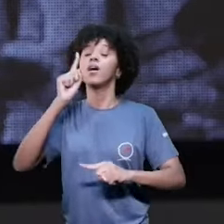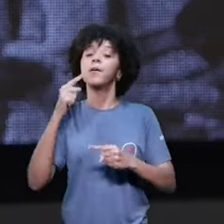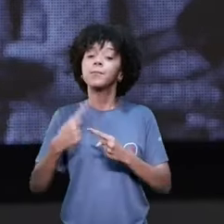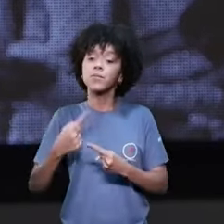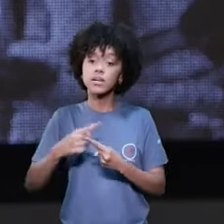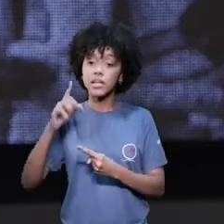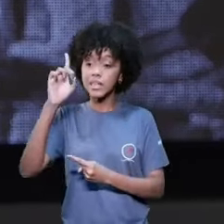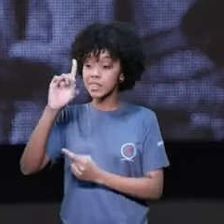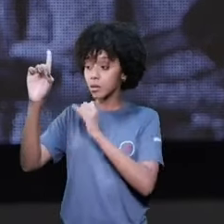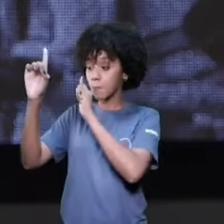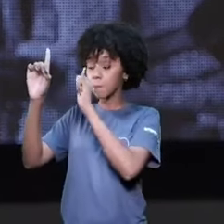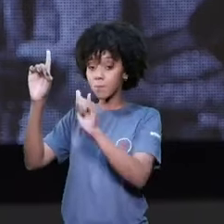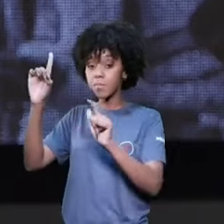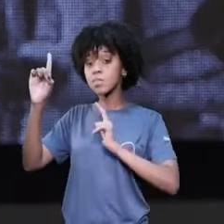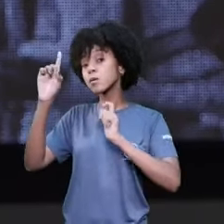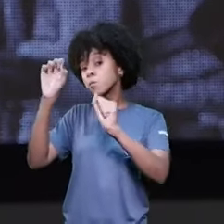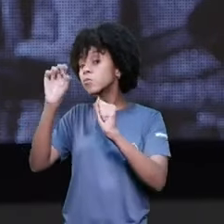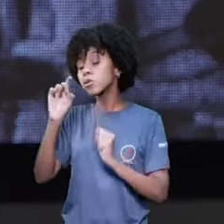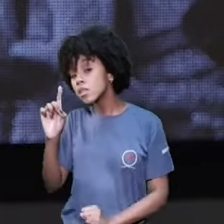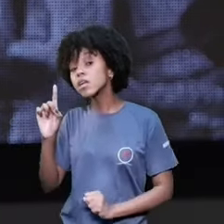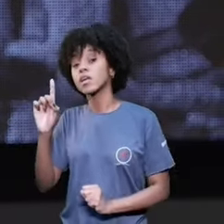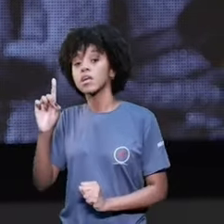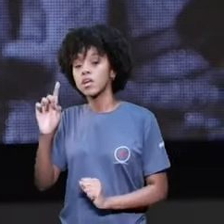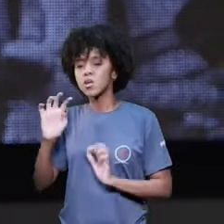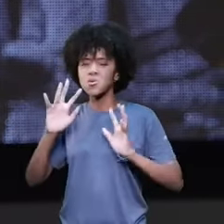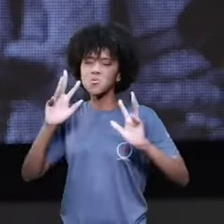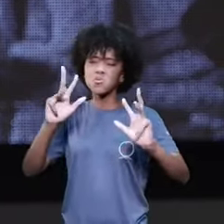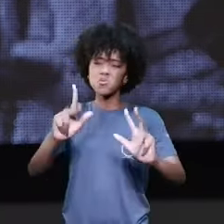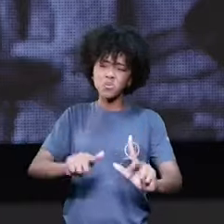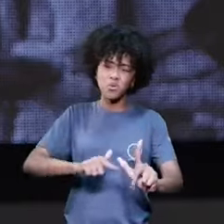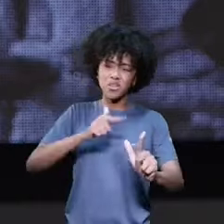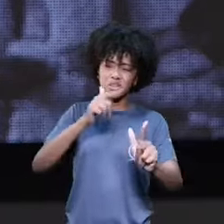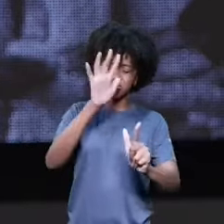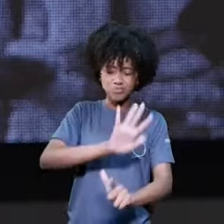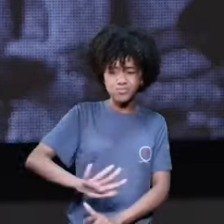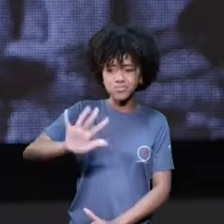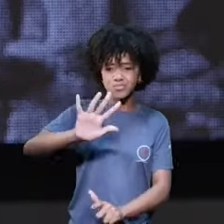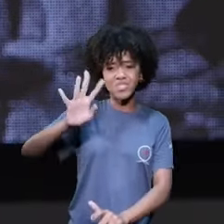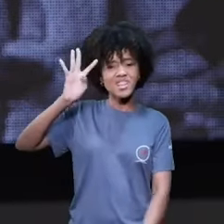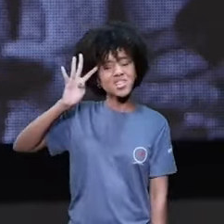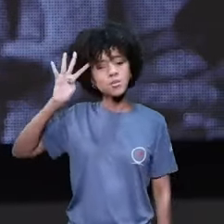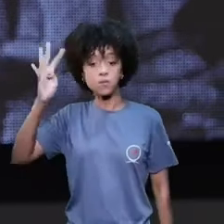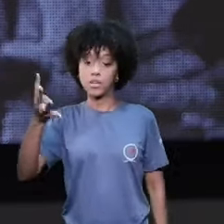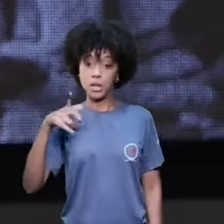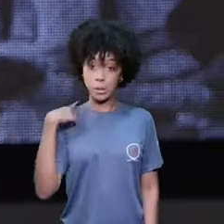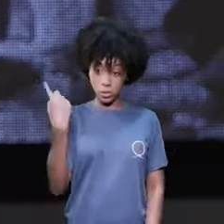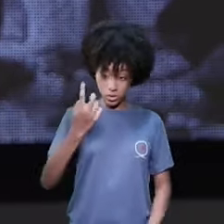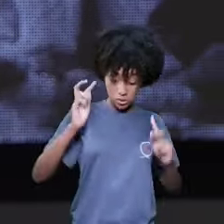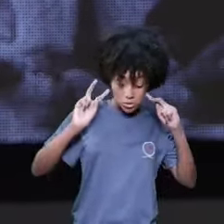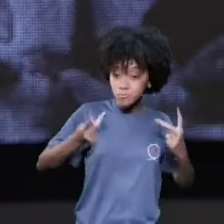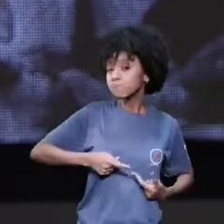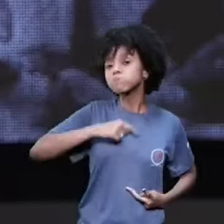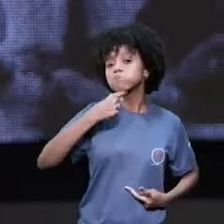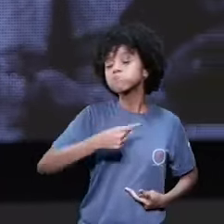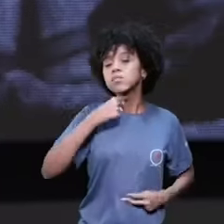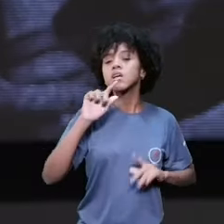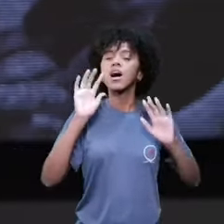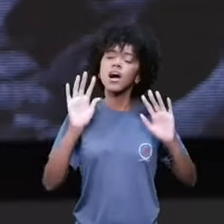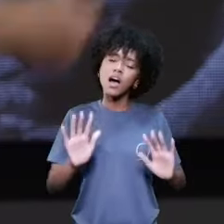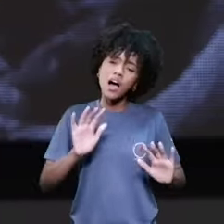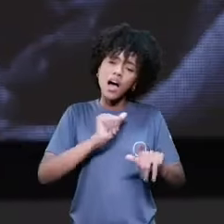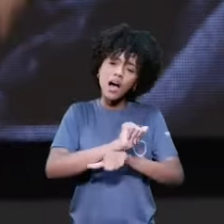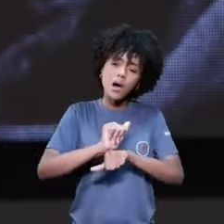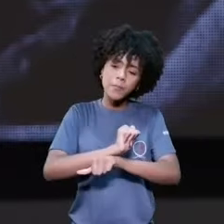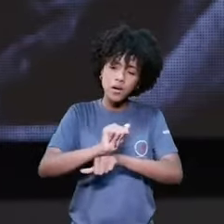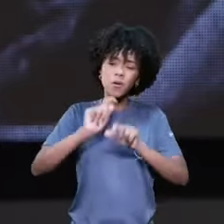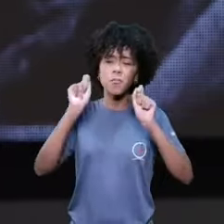voz de Deus tem esse poder de resolver toda e qualquer situação que o homem não resolve. Abraão pode ter perdido as terras do